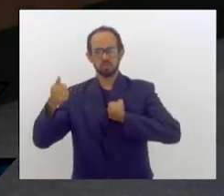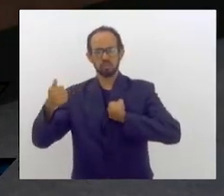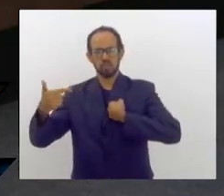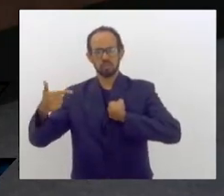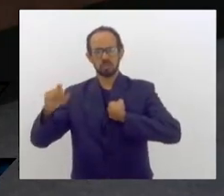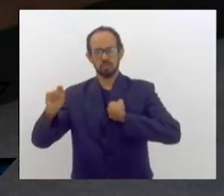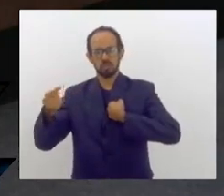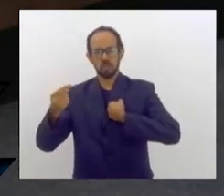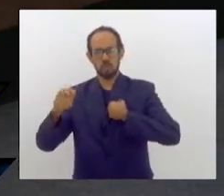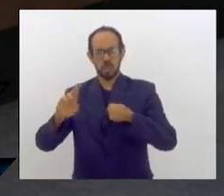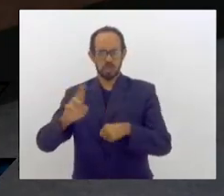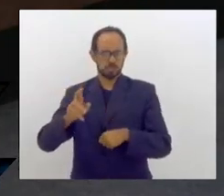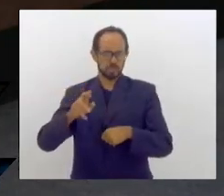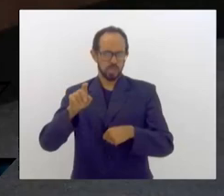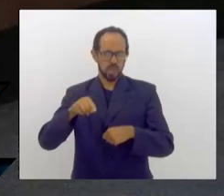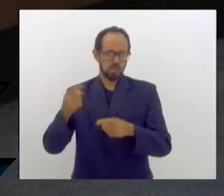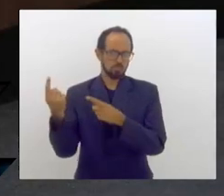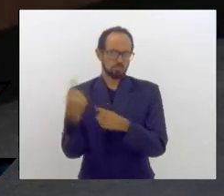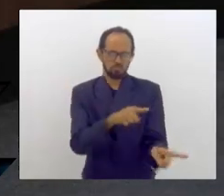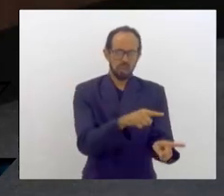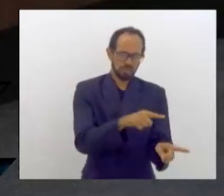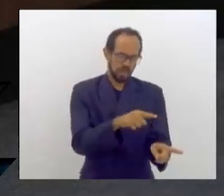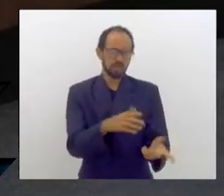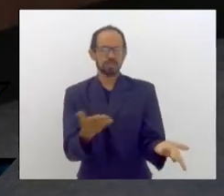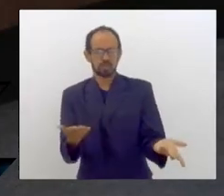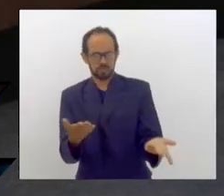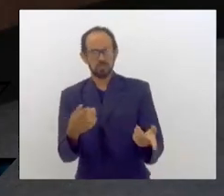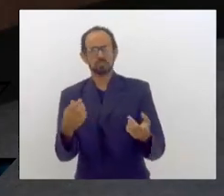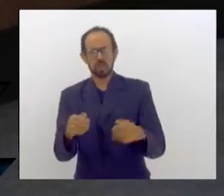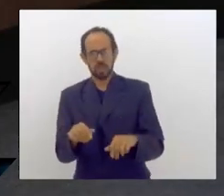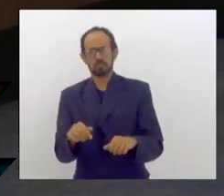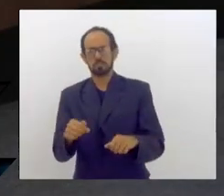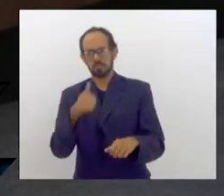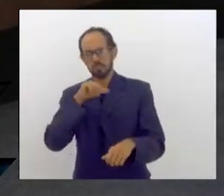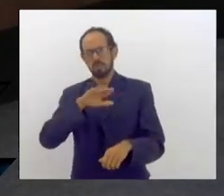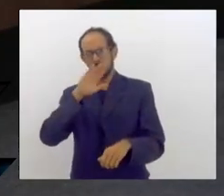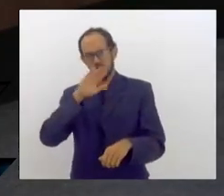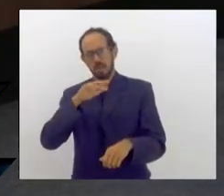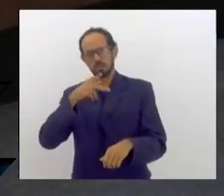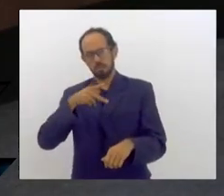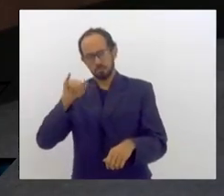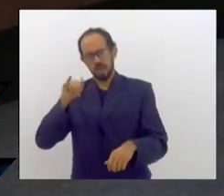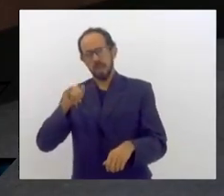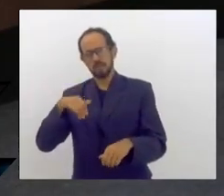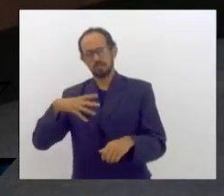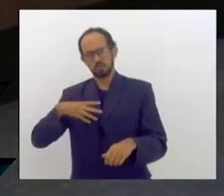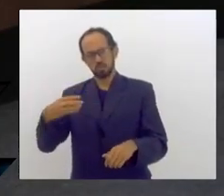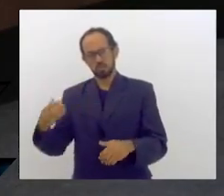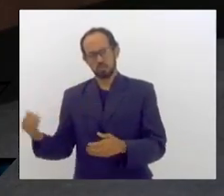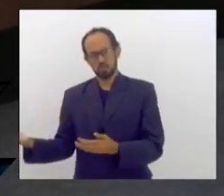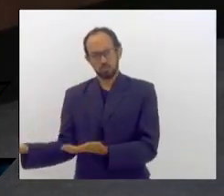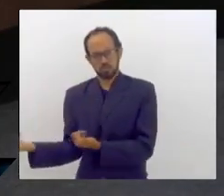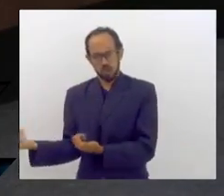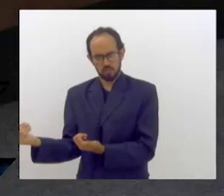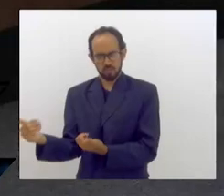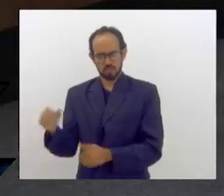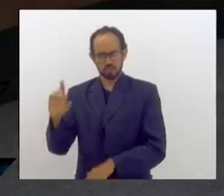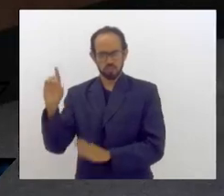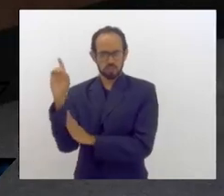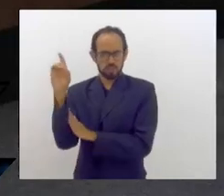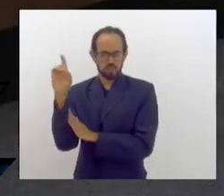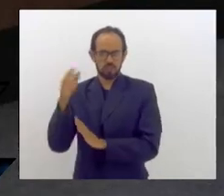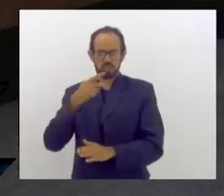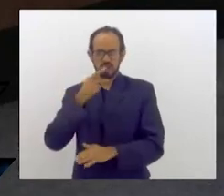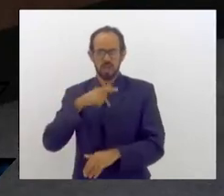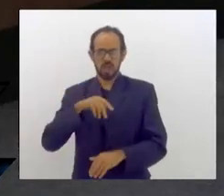meu espectador, o cara que vai acompanhando as minhas redes sociais, para a mãe, para o pai, para o moleque, para o jovem de direita. Então, eu falar que a